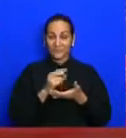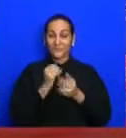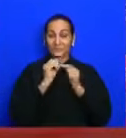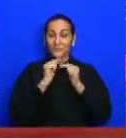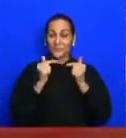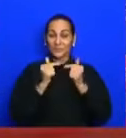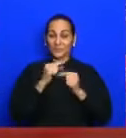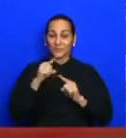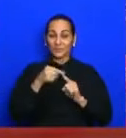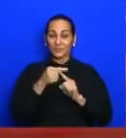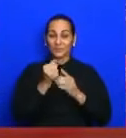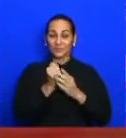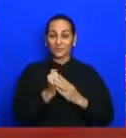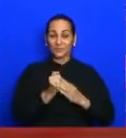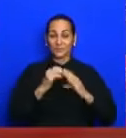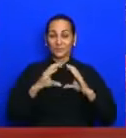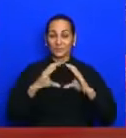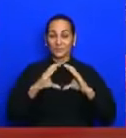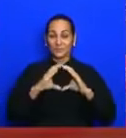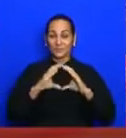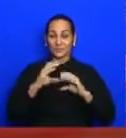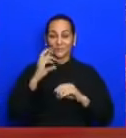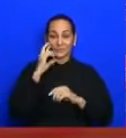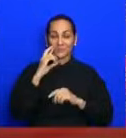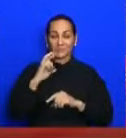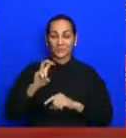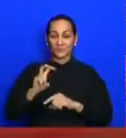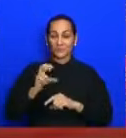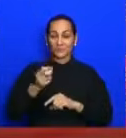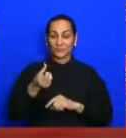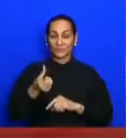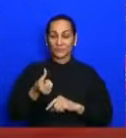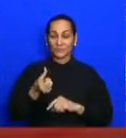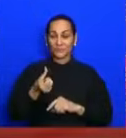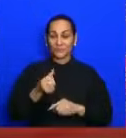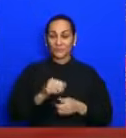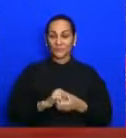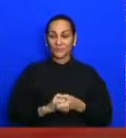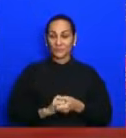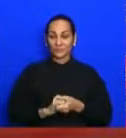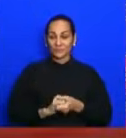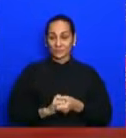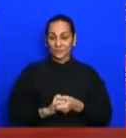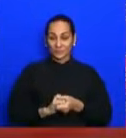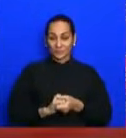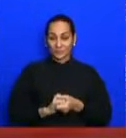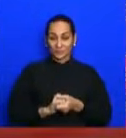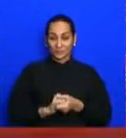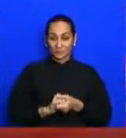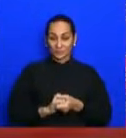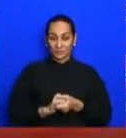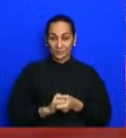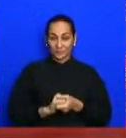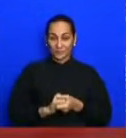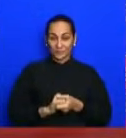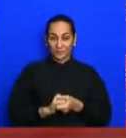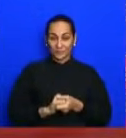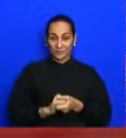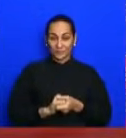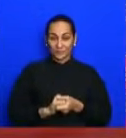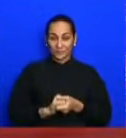Boa sorte, mais um número chegando. Bola rosa 56. Rosa 56.